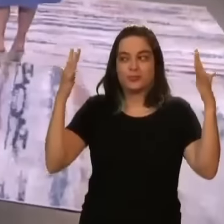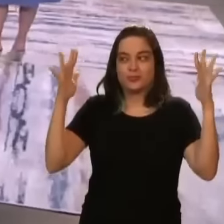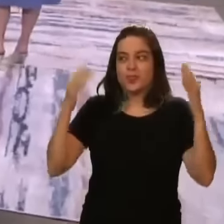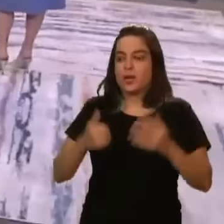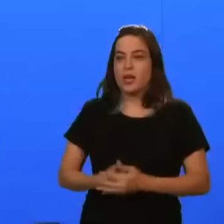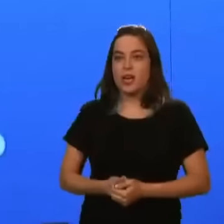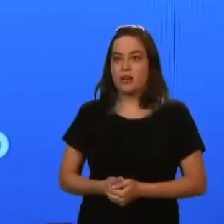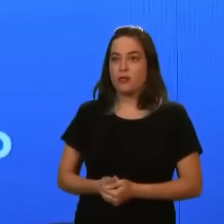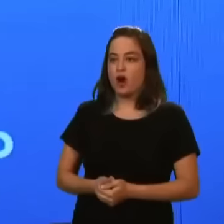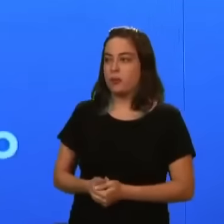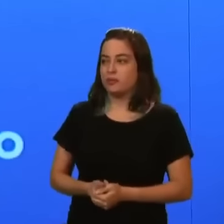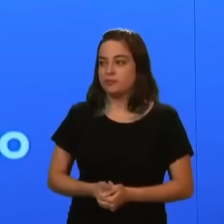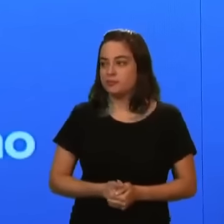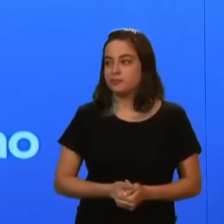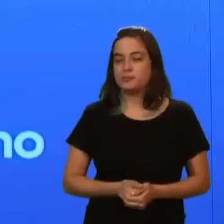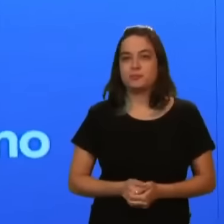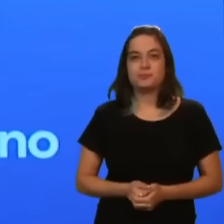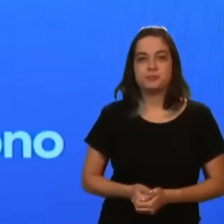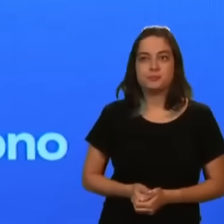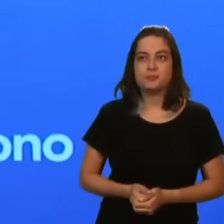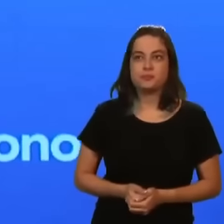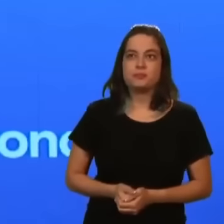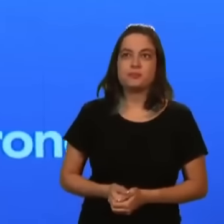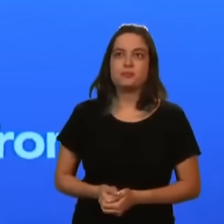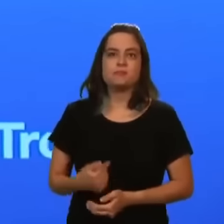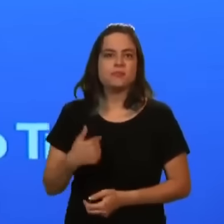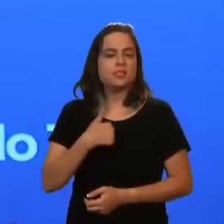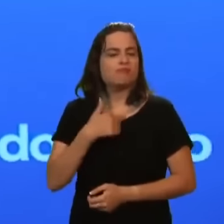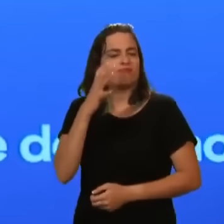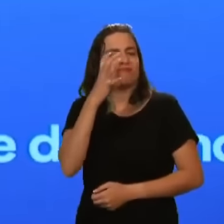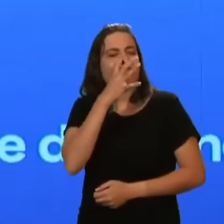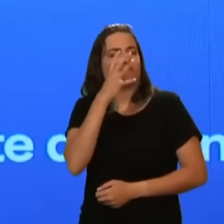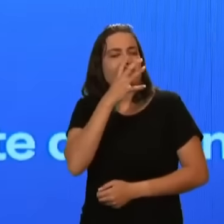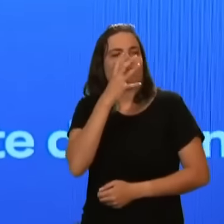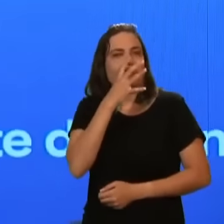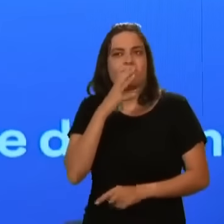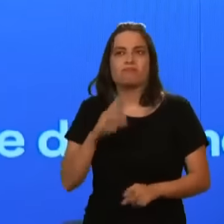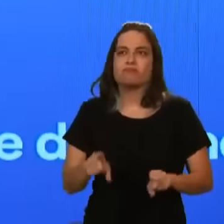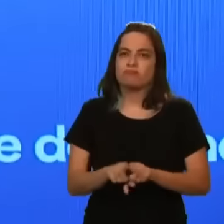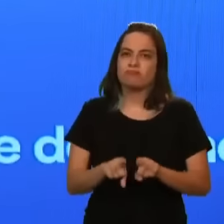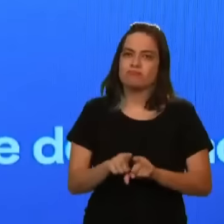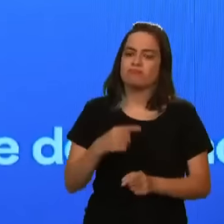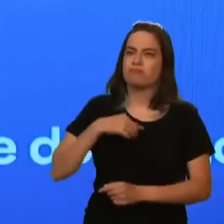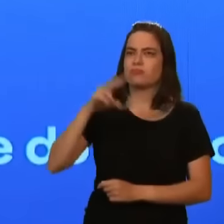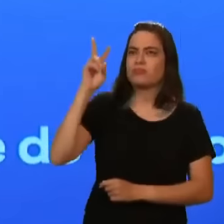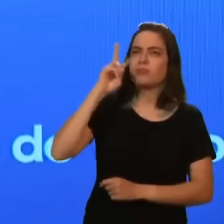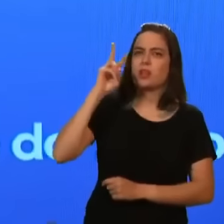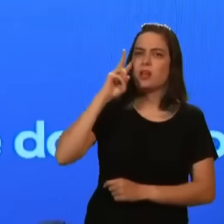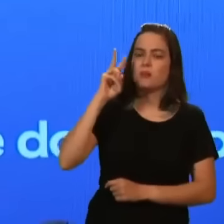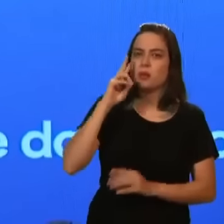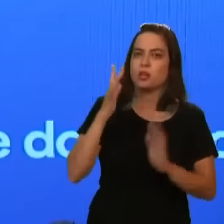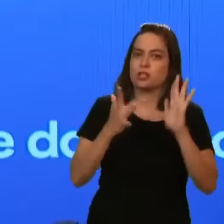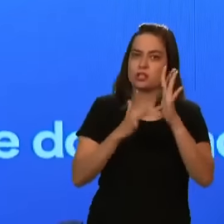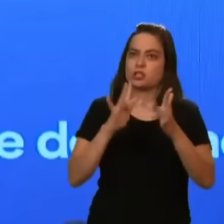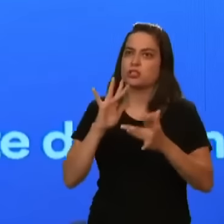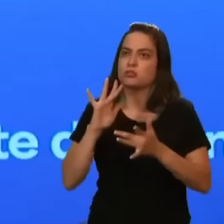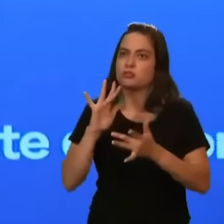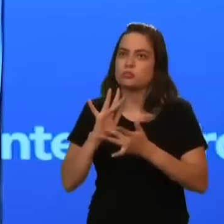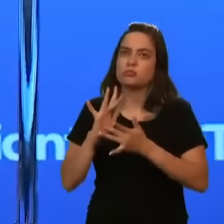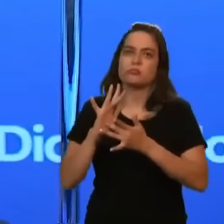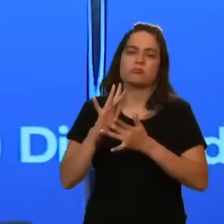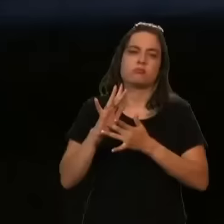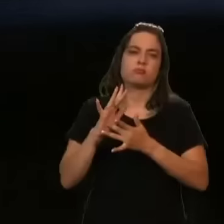E para terminar, eu quero te dizer que eu fiquei tão maravilhada quando eu me lembrei que Jesus, ao se identificar com as